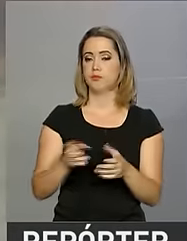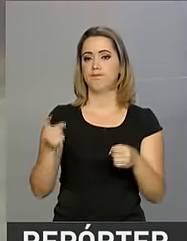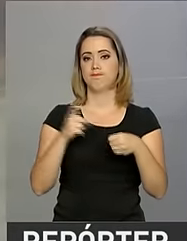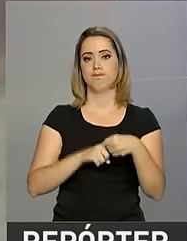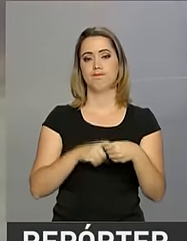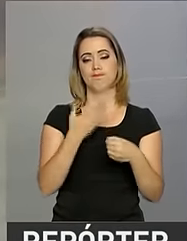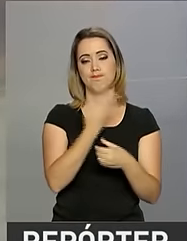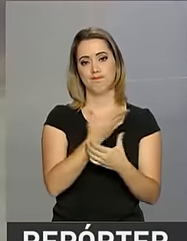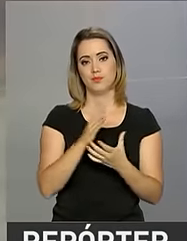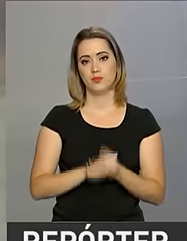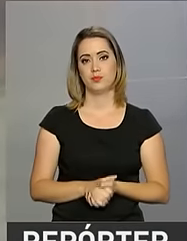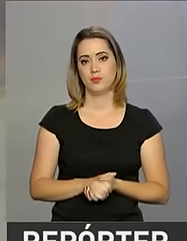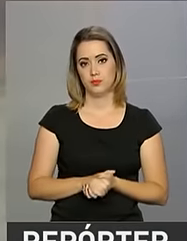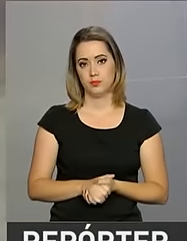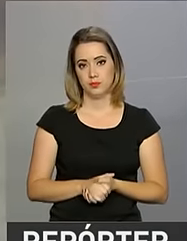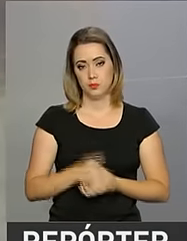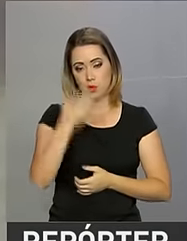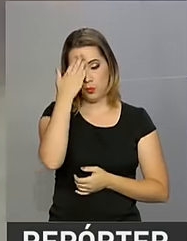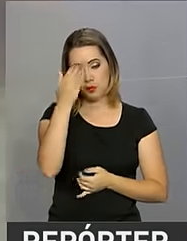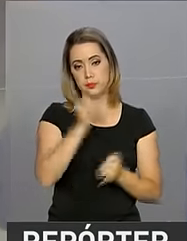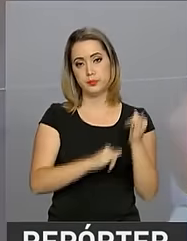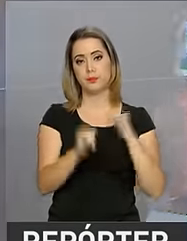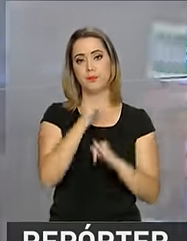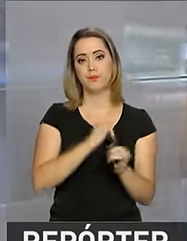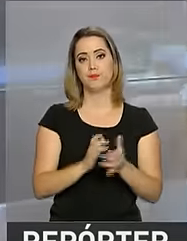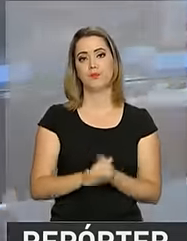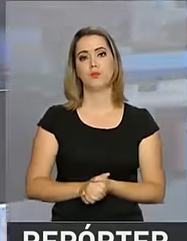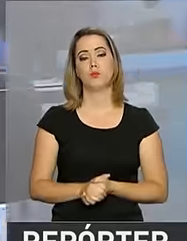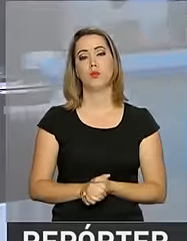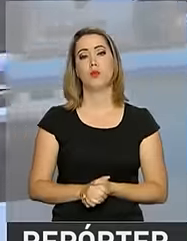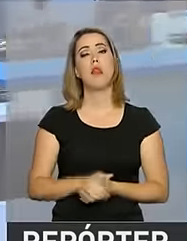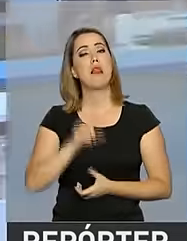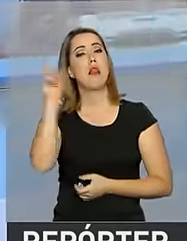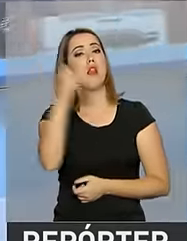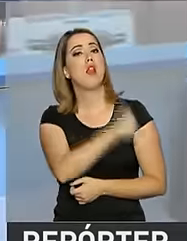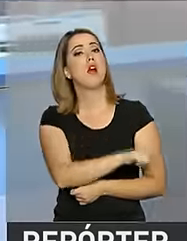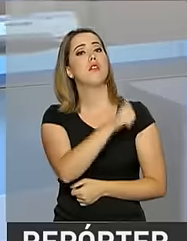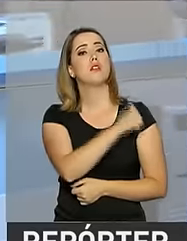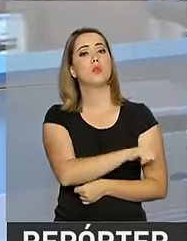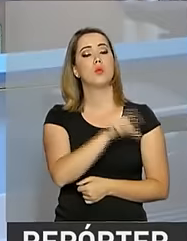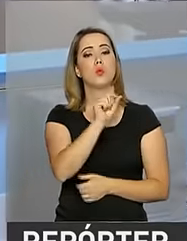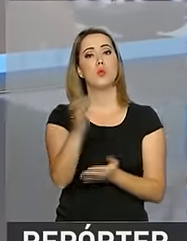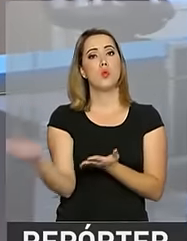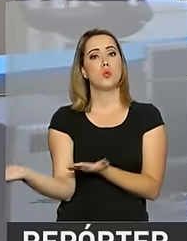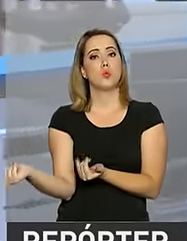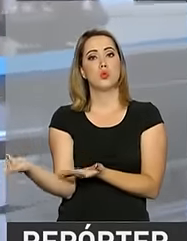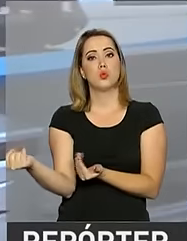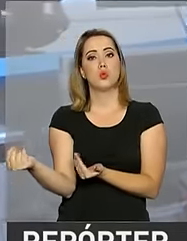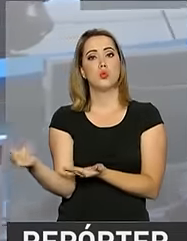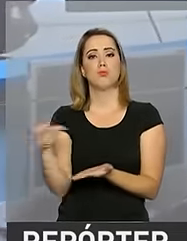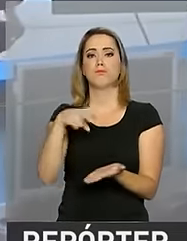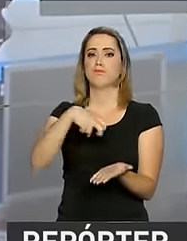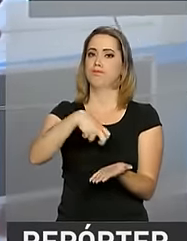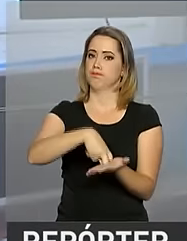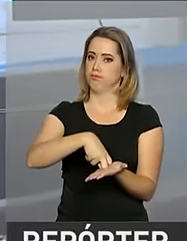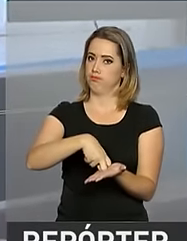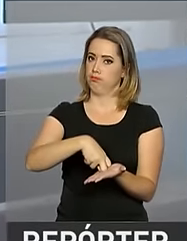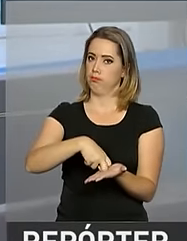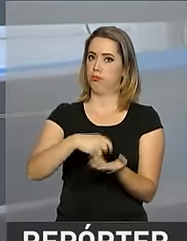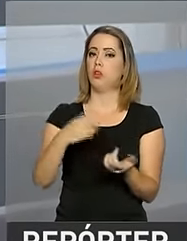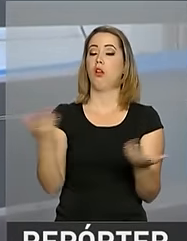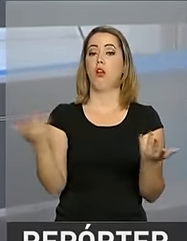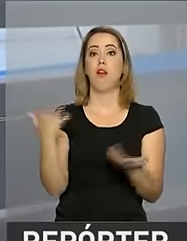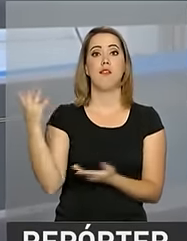Roberto. Obrigado, Paulo, por essas informações. E no Rio de Janeiro, jovens que cumprem medidas socioeducativas ganharam